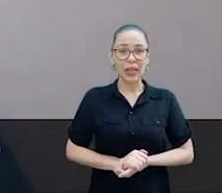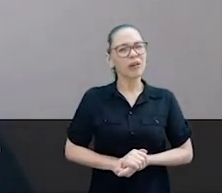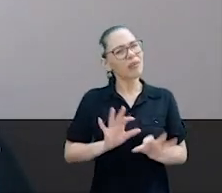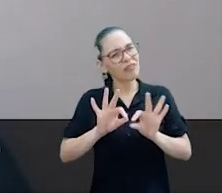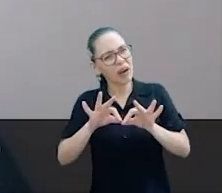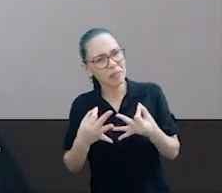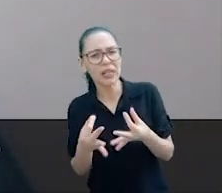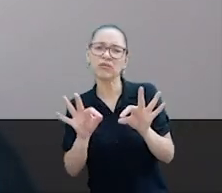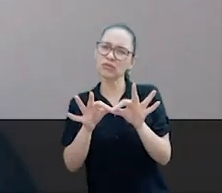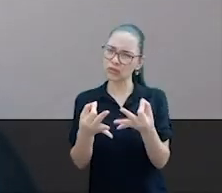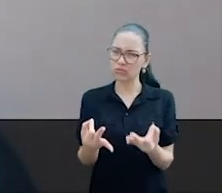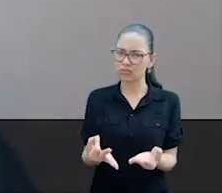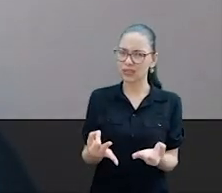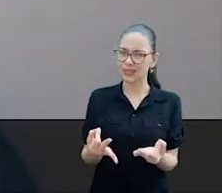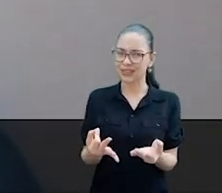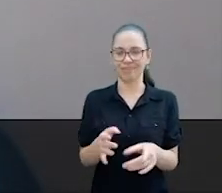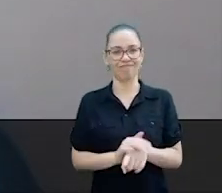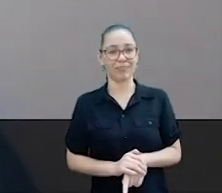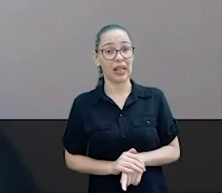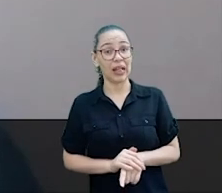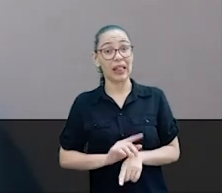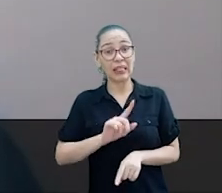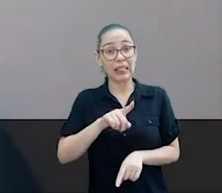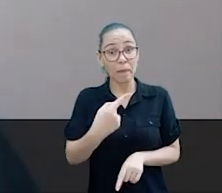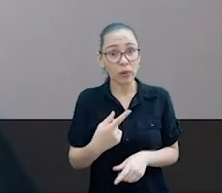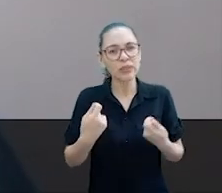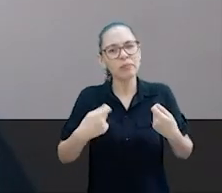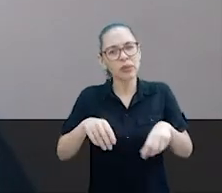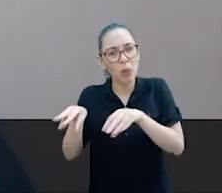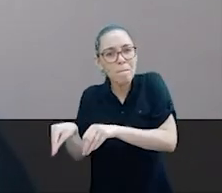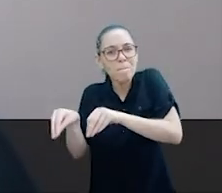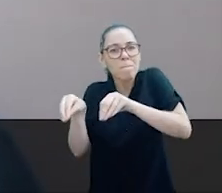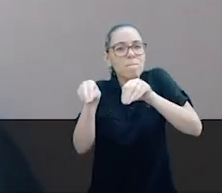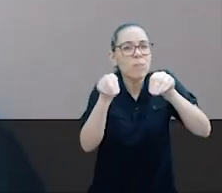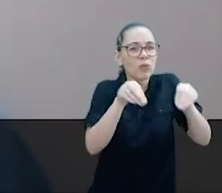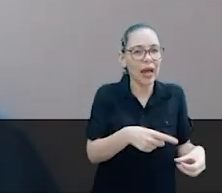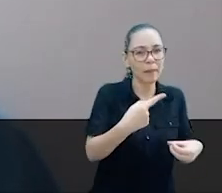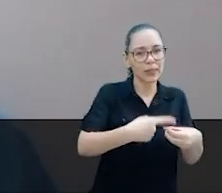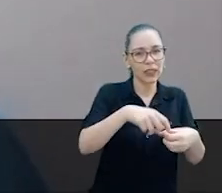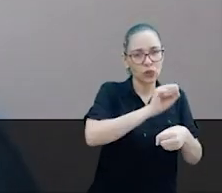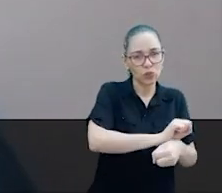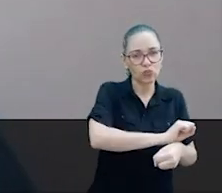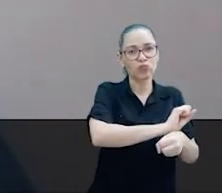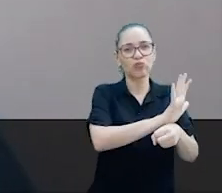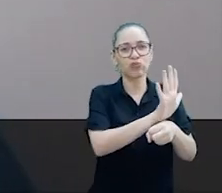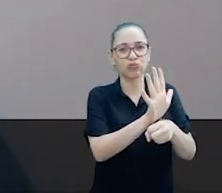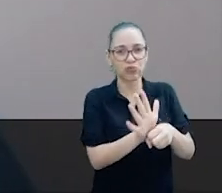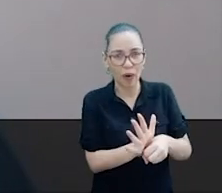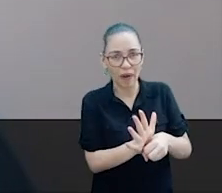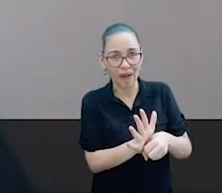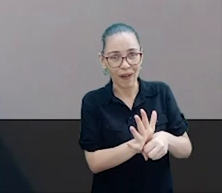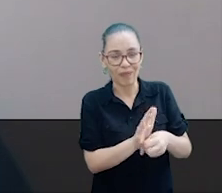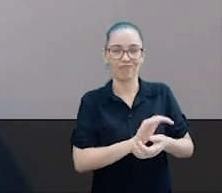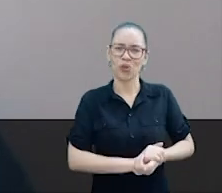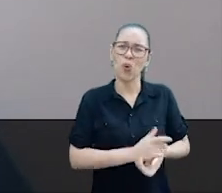classe média, na entrada do Sertão Mineiro, Sete Lagoas, e seguindo um tanto mais,